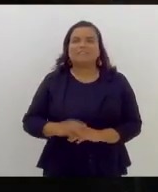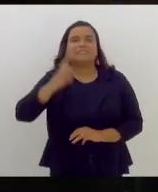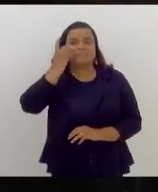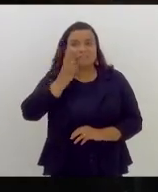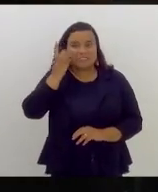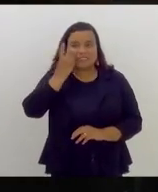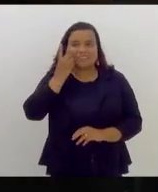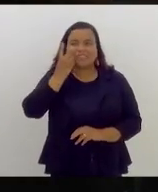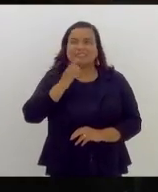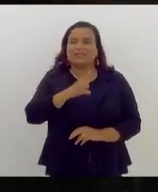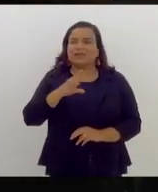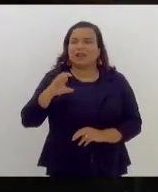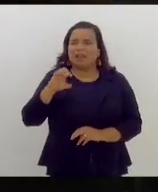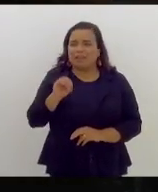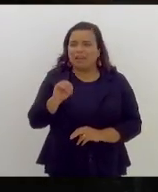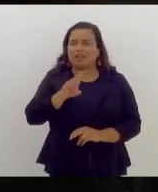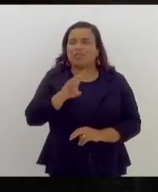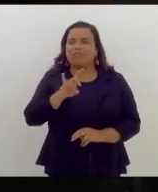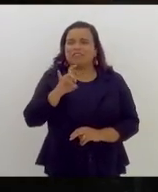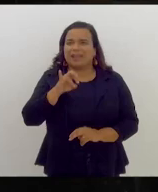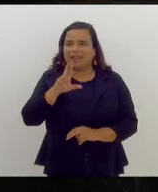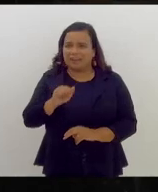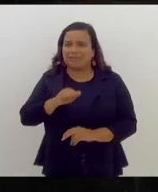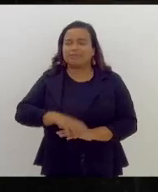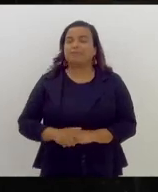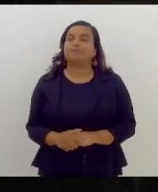deputado Léo Vieira,